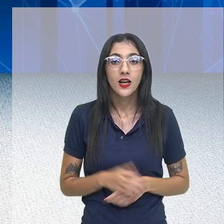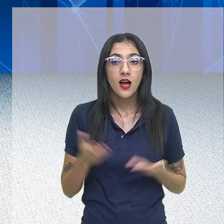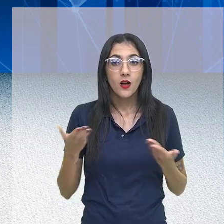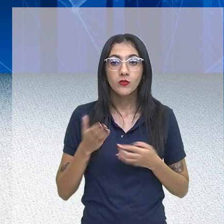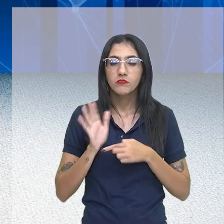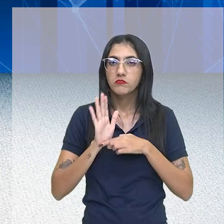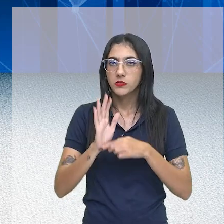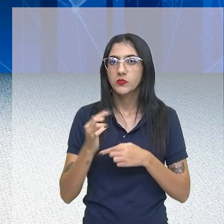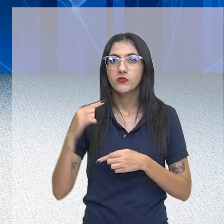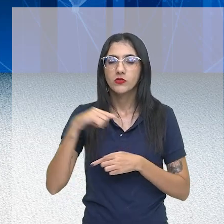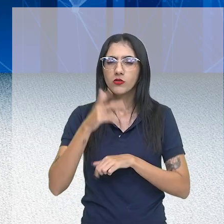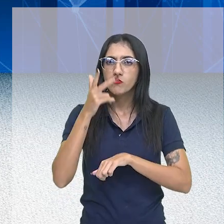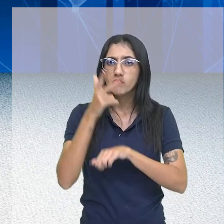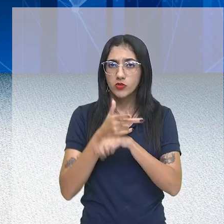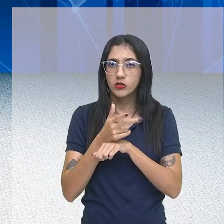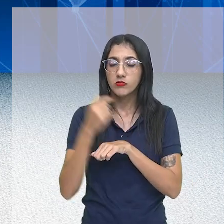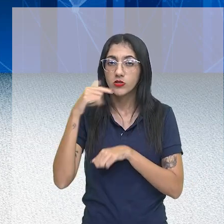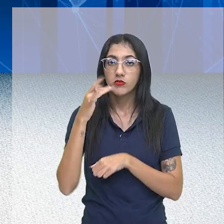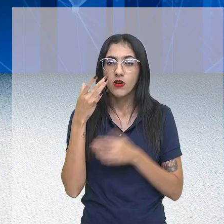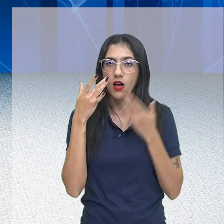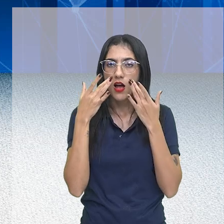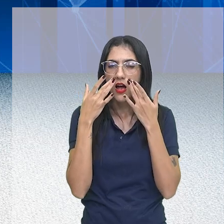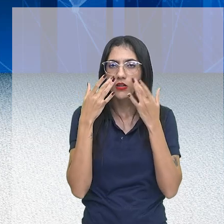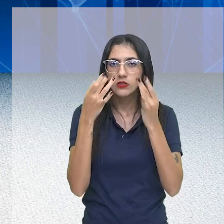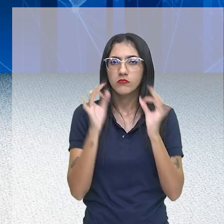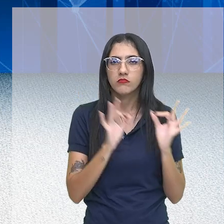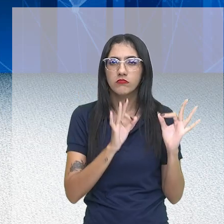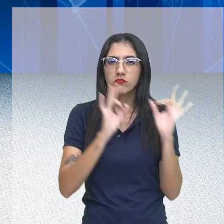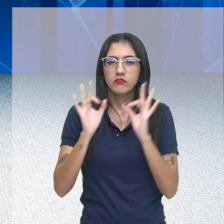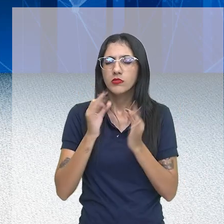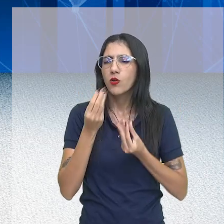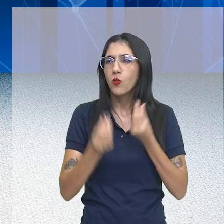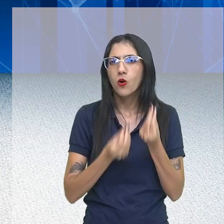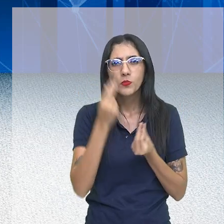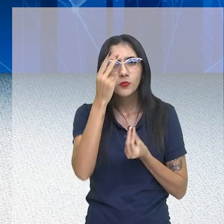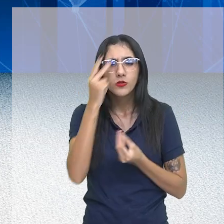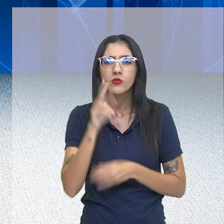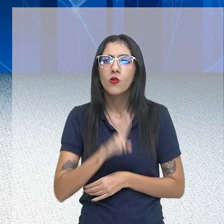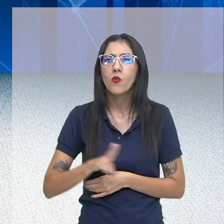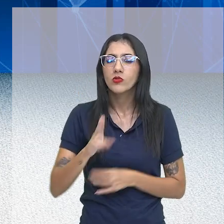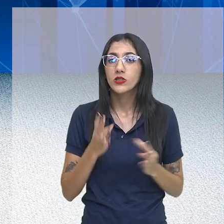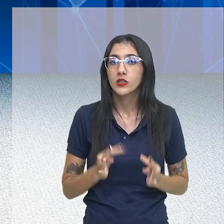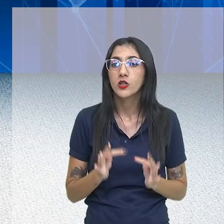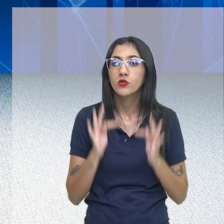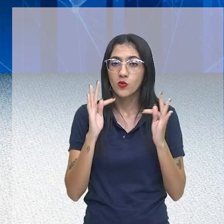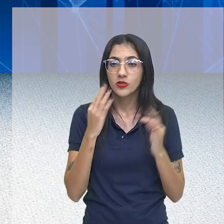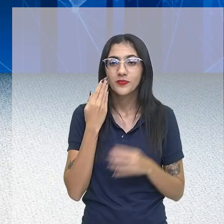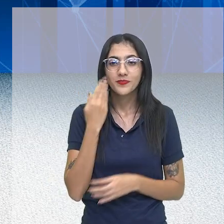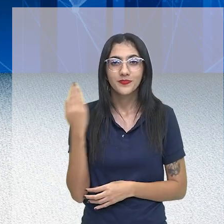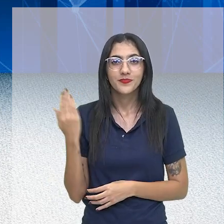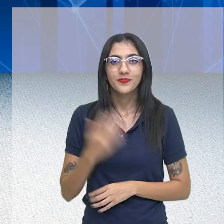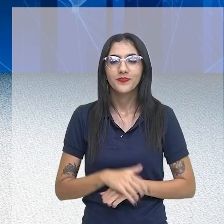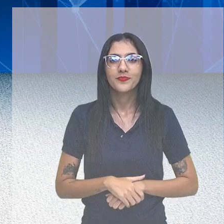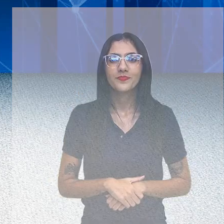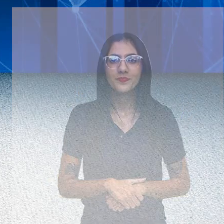vídeo para vocês, para que a gente consiga observar como é que as pessoas utilizam a tecnologia nesse sentido. Vamos